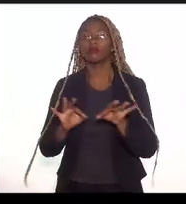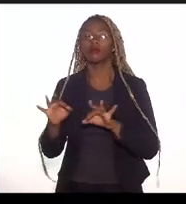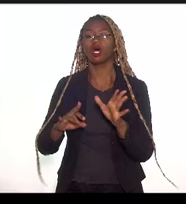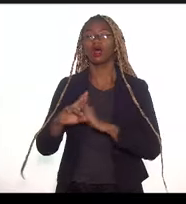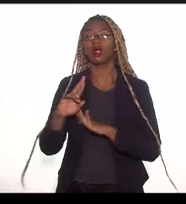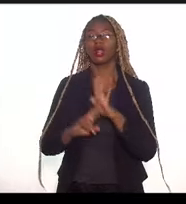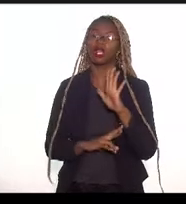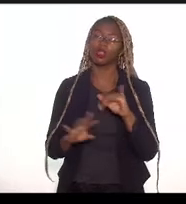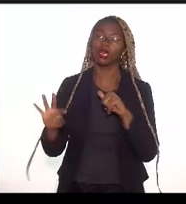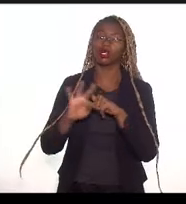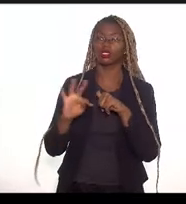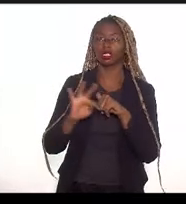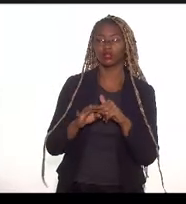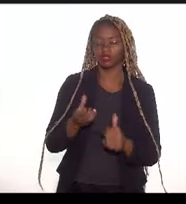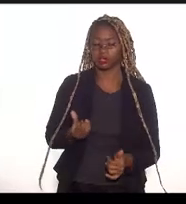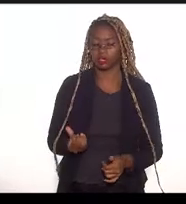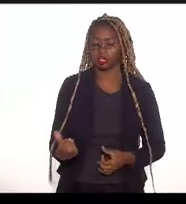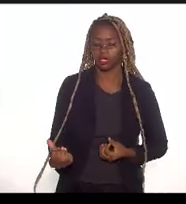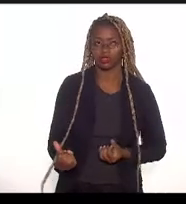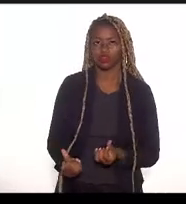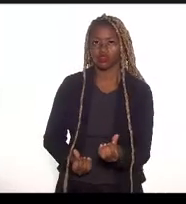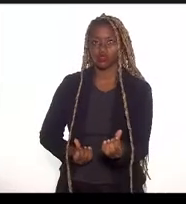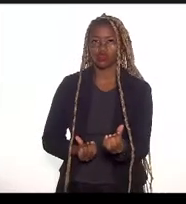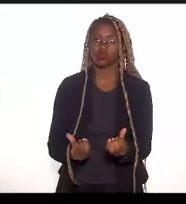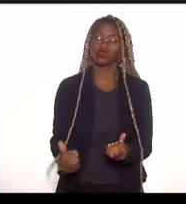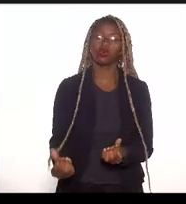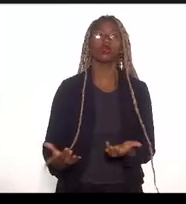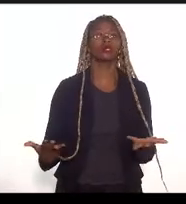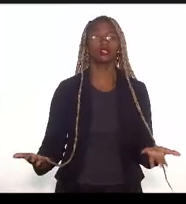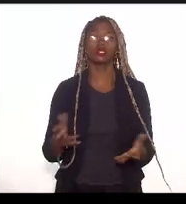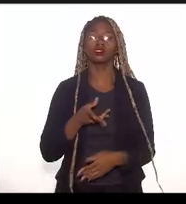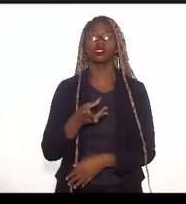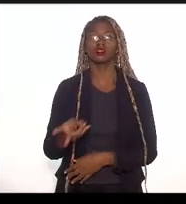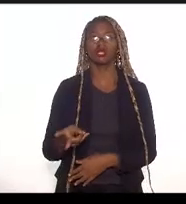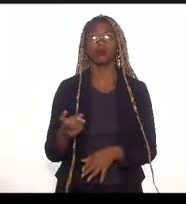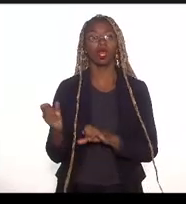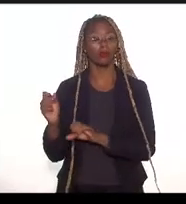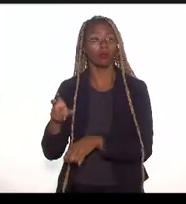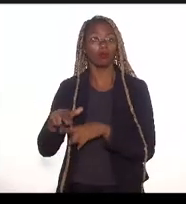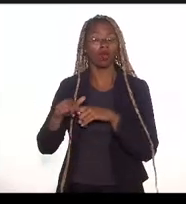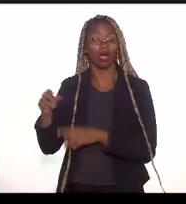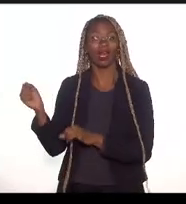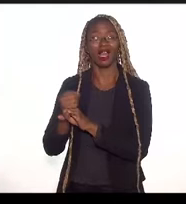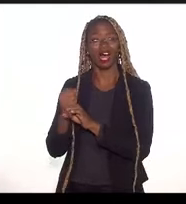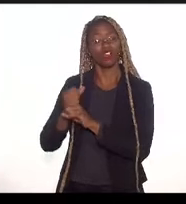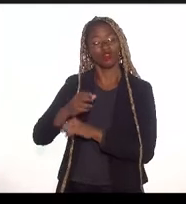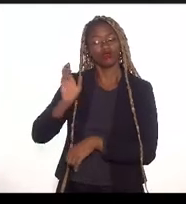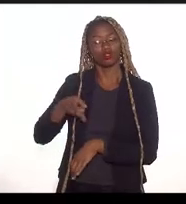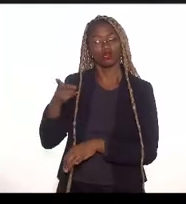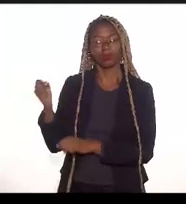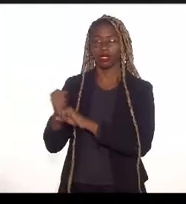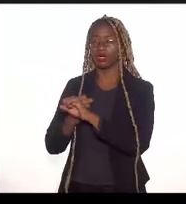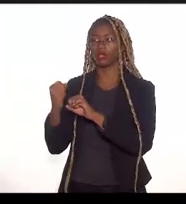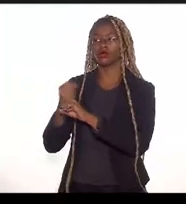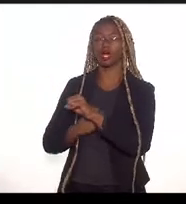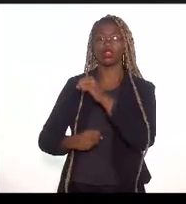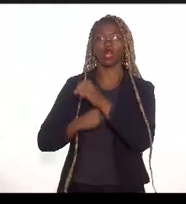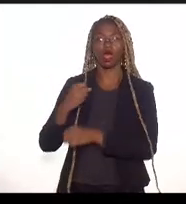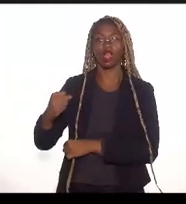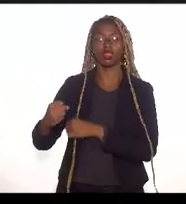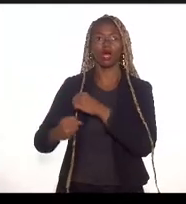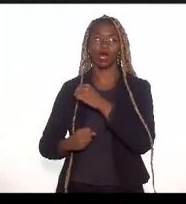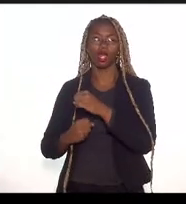técnicos semestrais para que possam ser, ano a ano, analisados o crescimento e